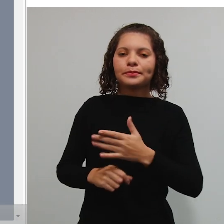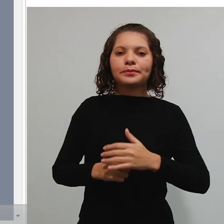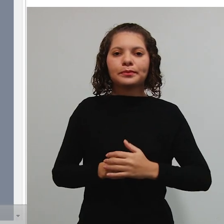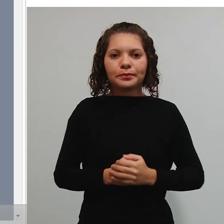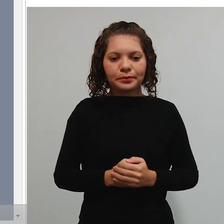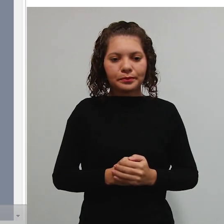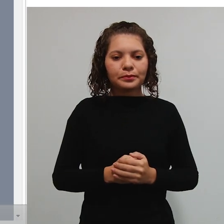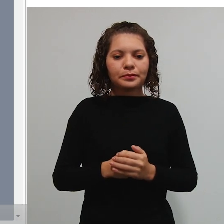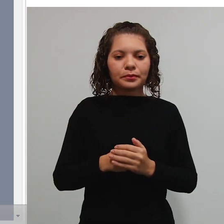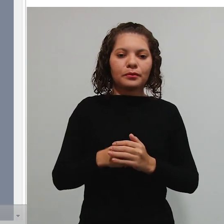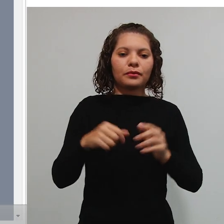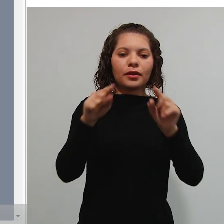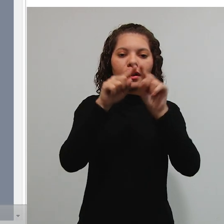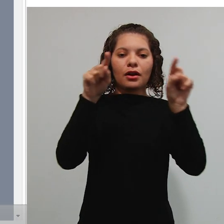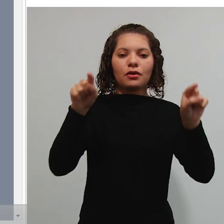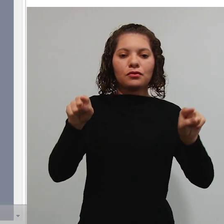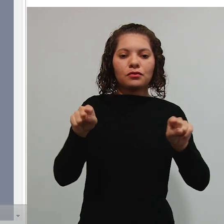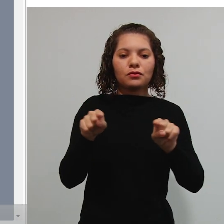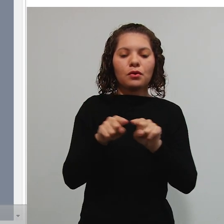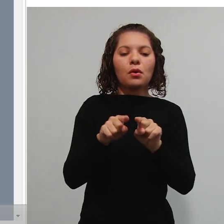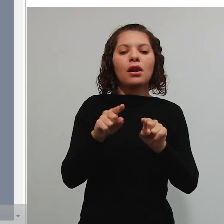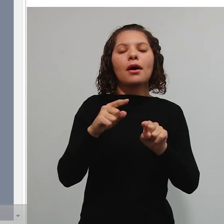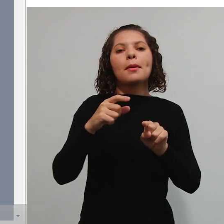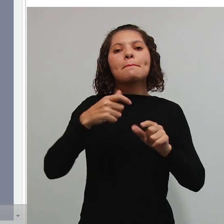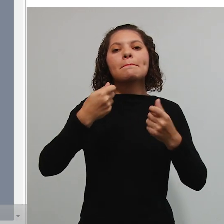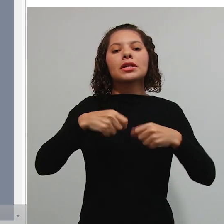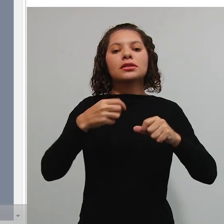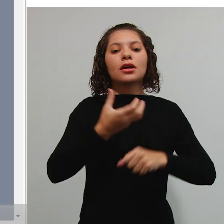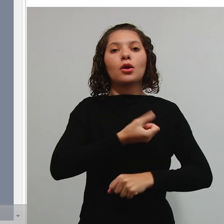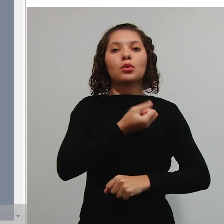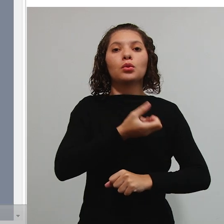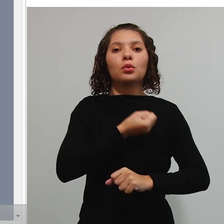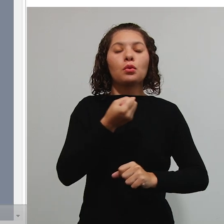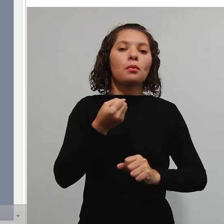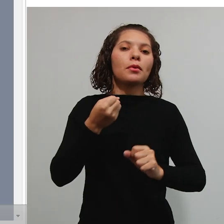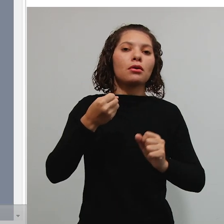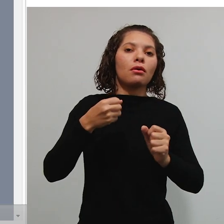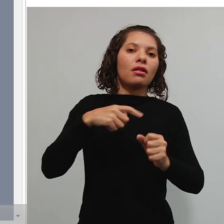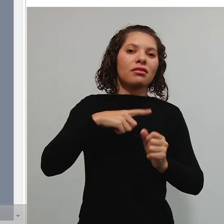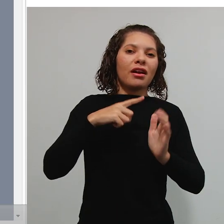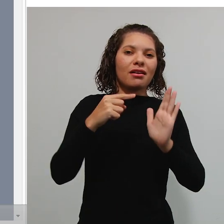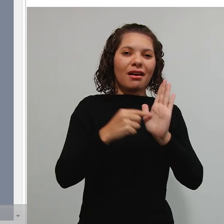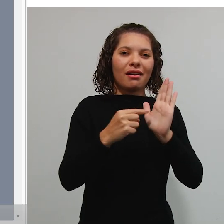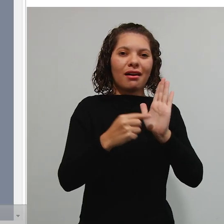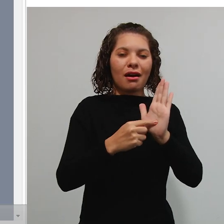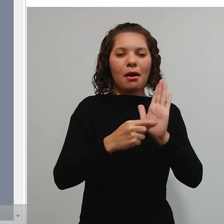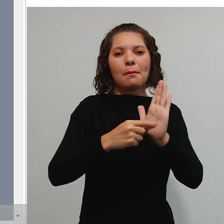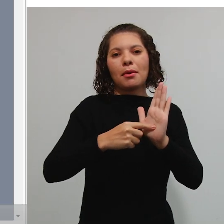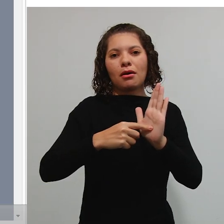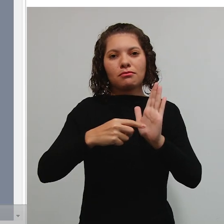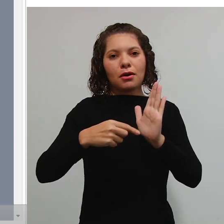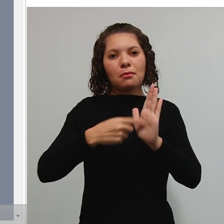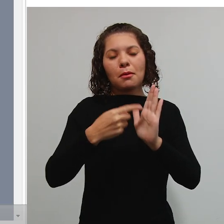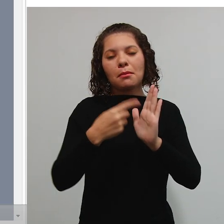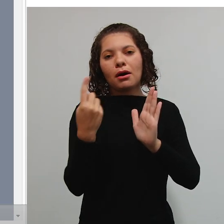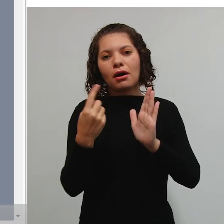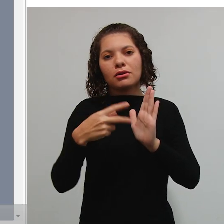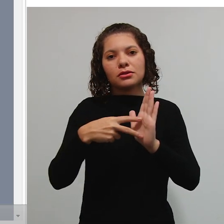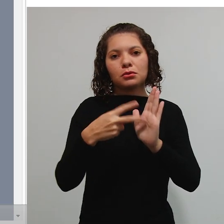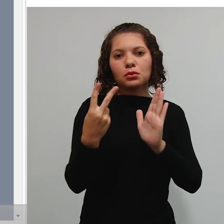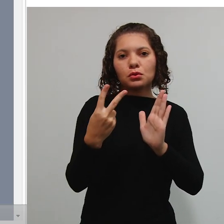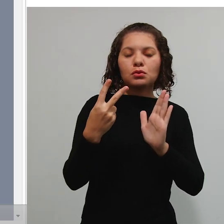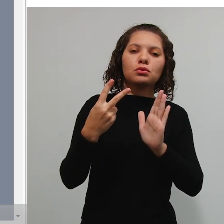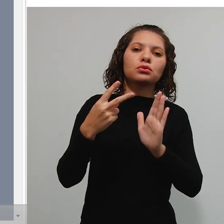são contadas, a partir da folha de rosto, elas são numeradas na primeira folha, a gente tem introdução, os algarismos